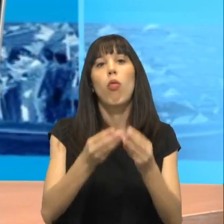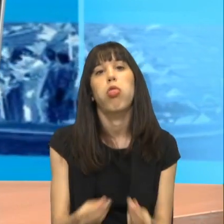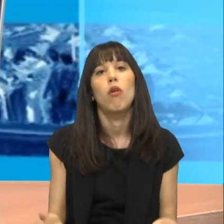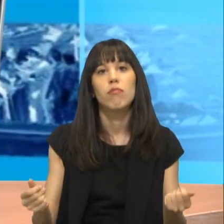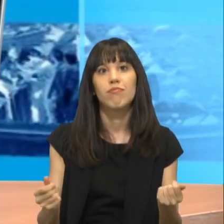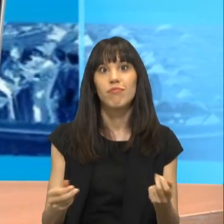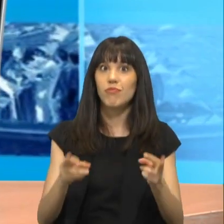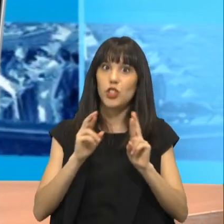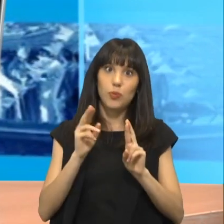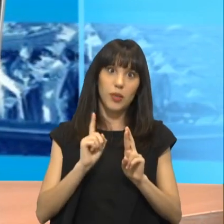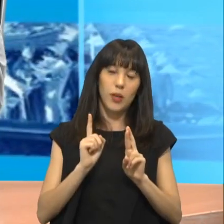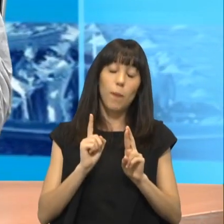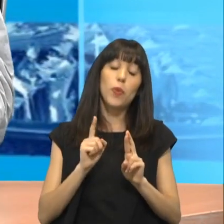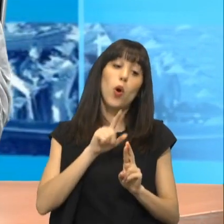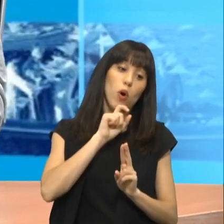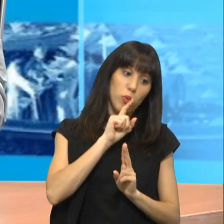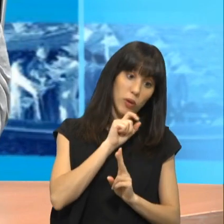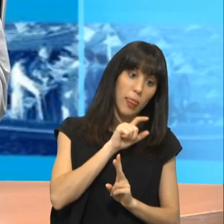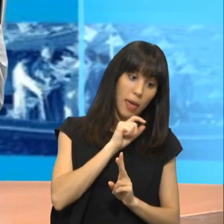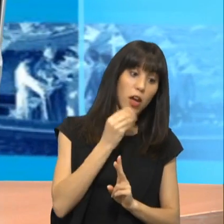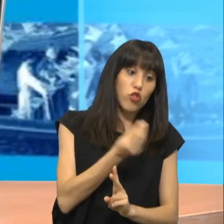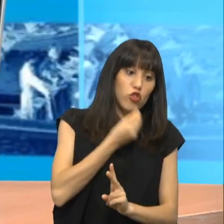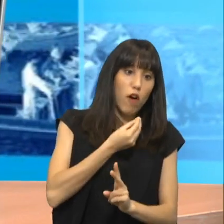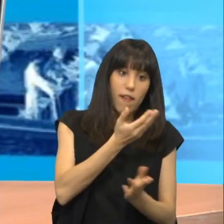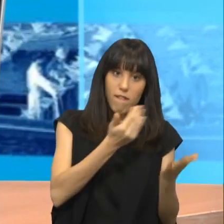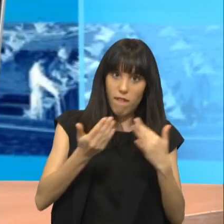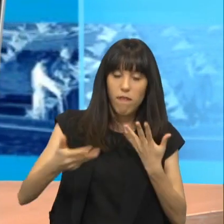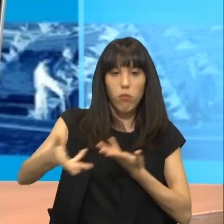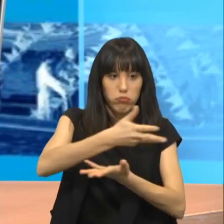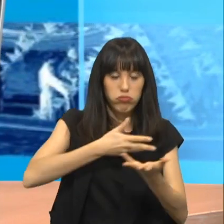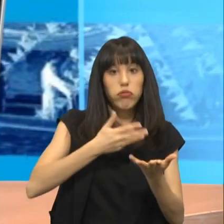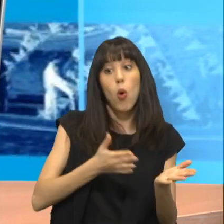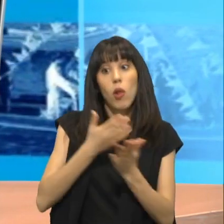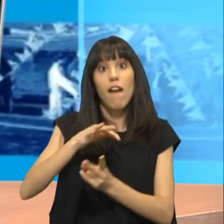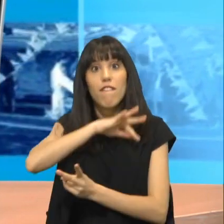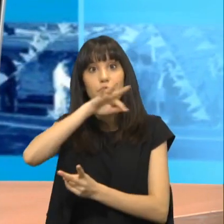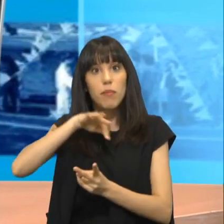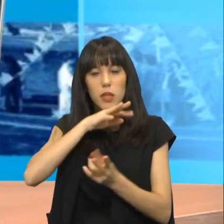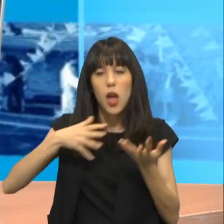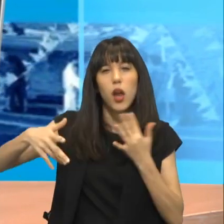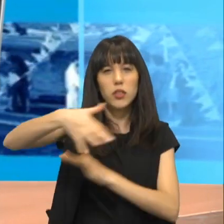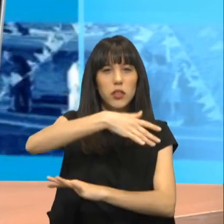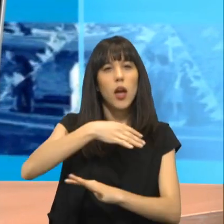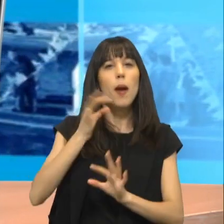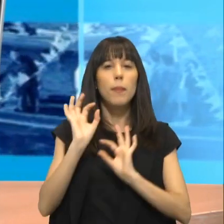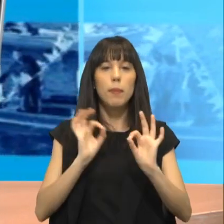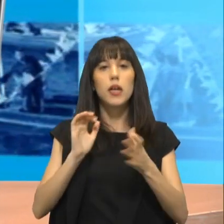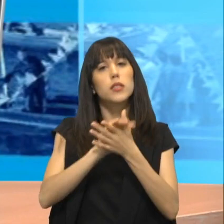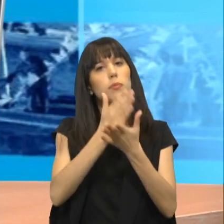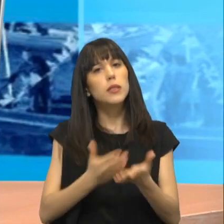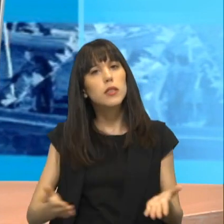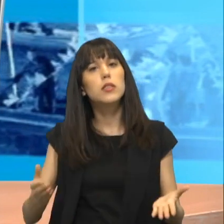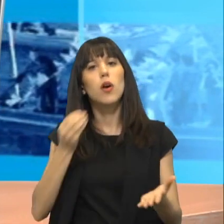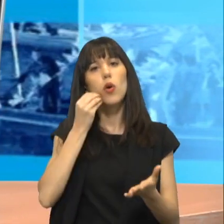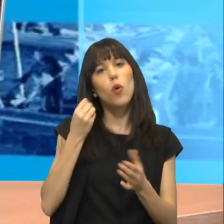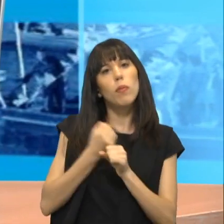esta oportunidade aqui, por um lado, de trabalhar a pastoral juvenil, por outro lado, de trabalhar a pastoral familiar e a forma da preparação para o matrimónio, a forma como isso é trabalhado